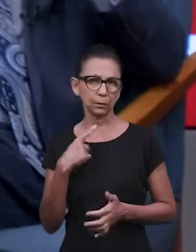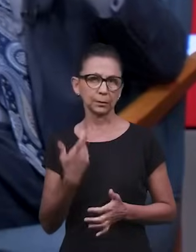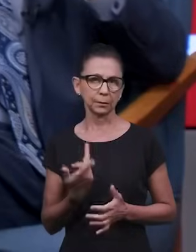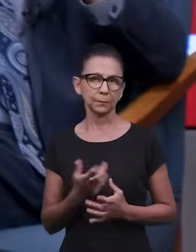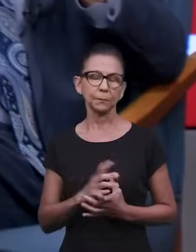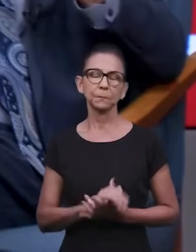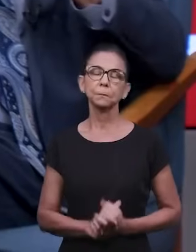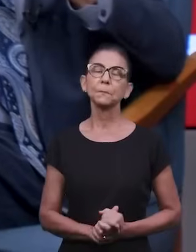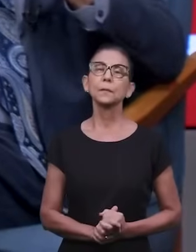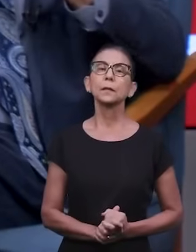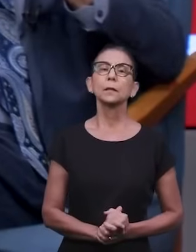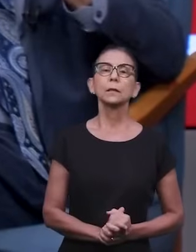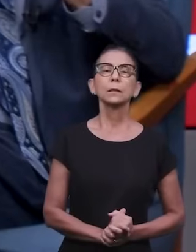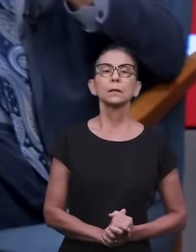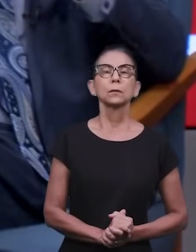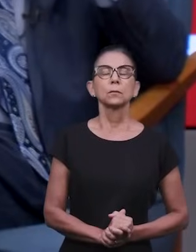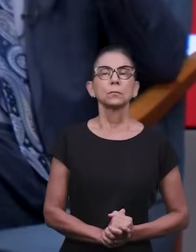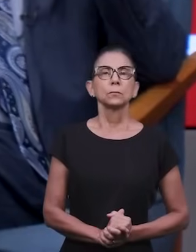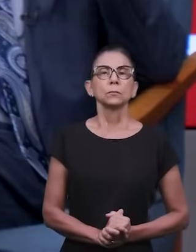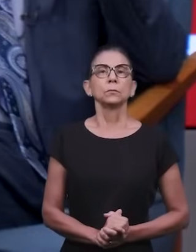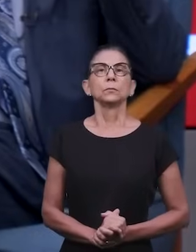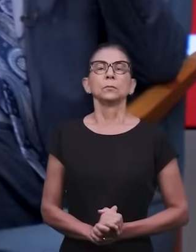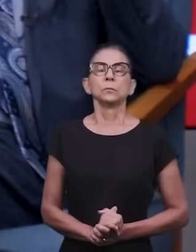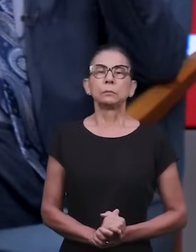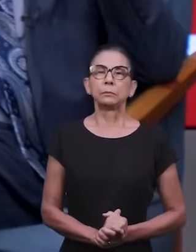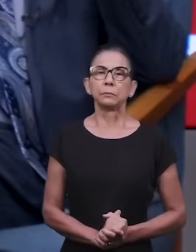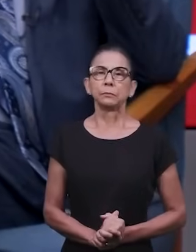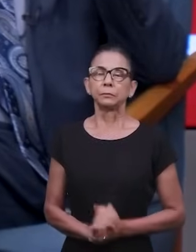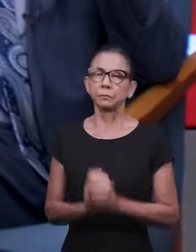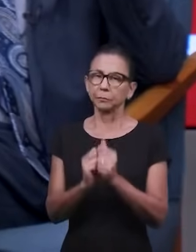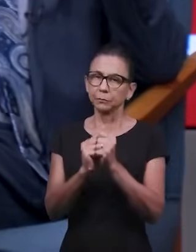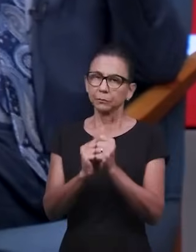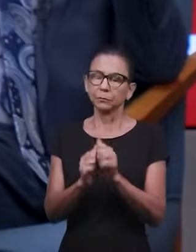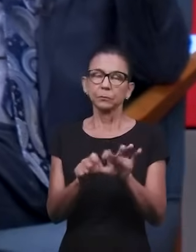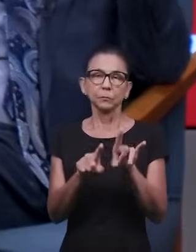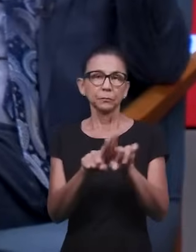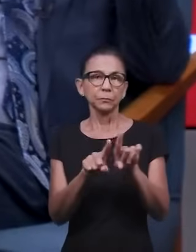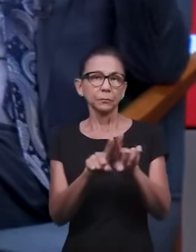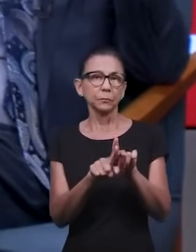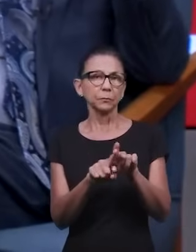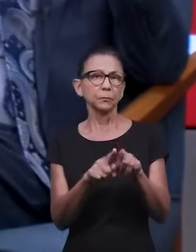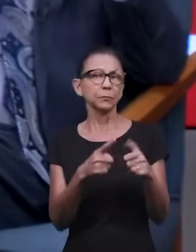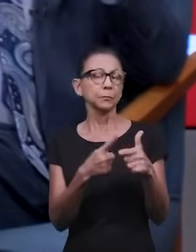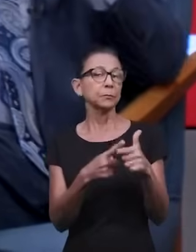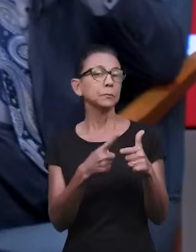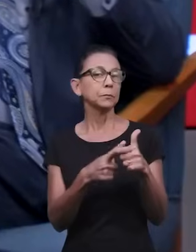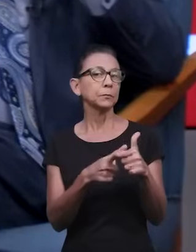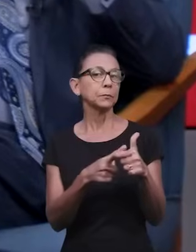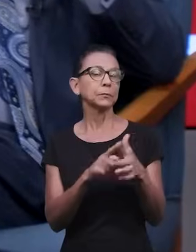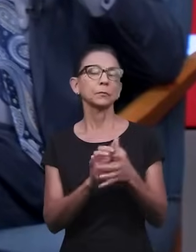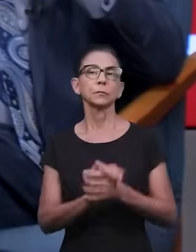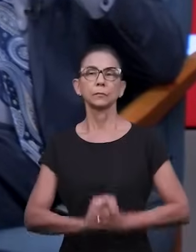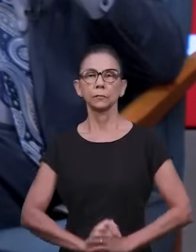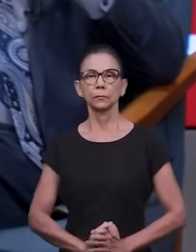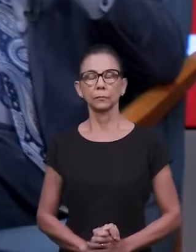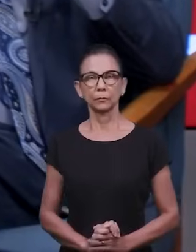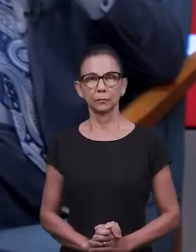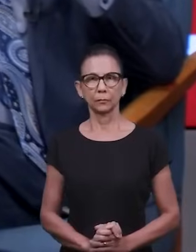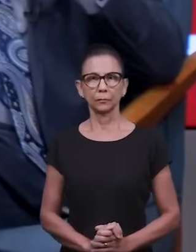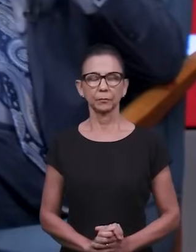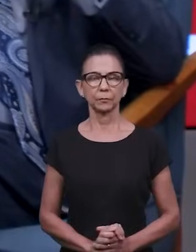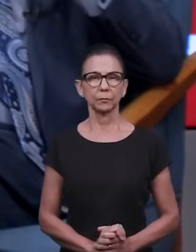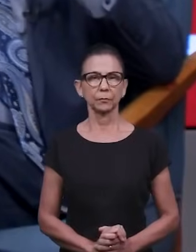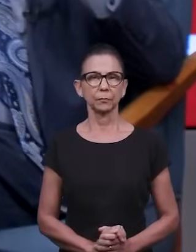então eles têm que funcionar juntos também porque o governo